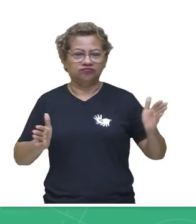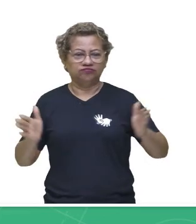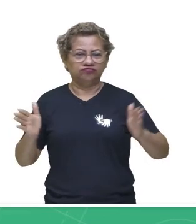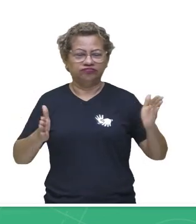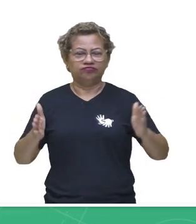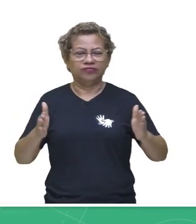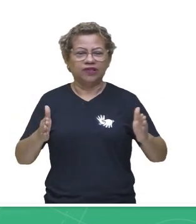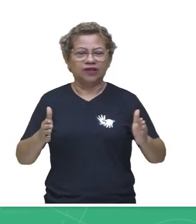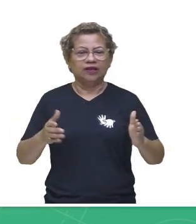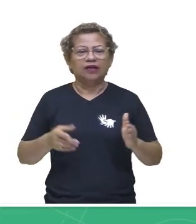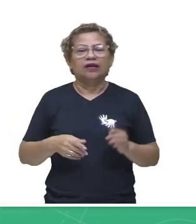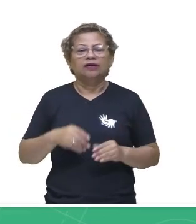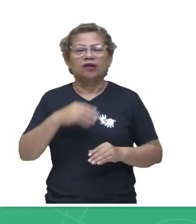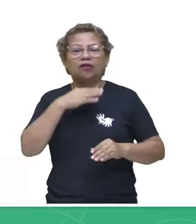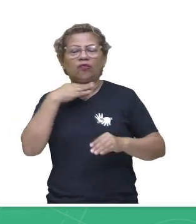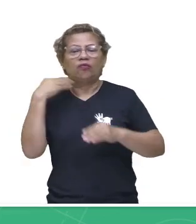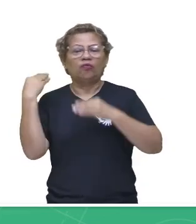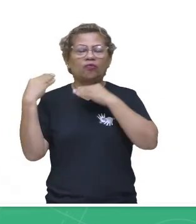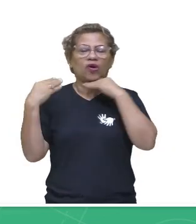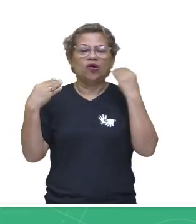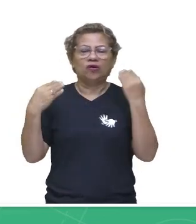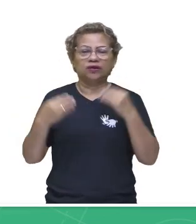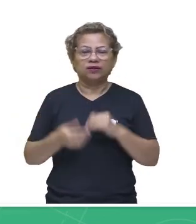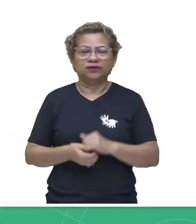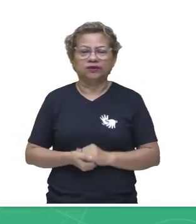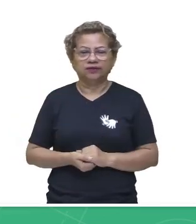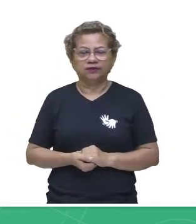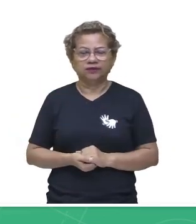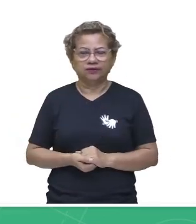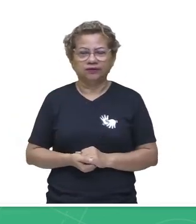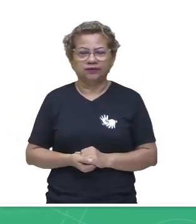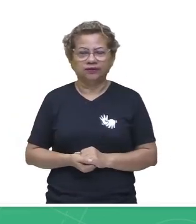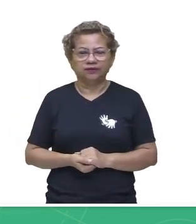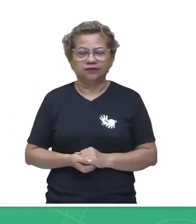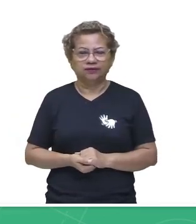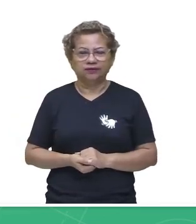à vida adulta. Questão D, alternativa D.